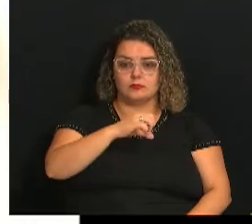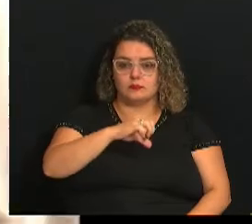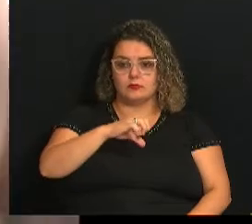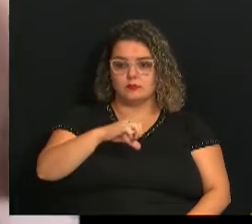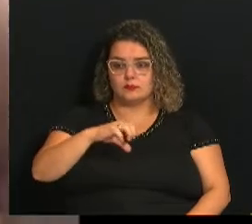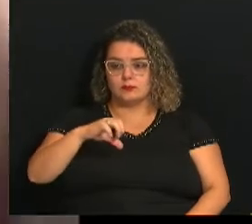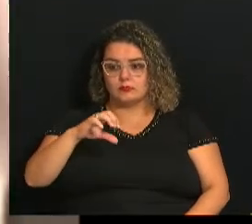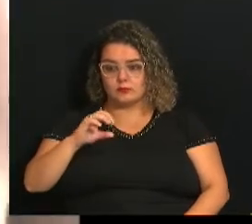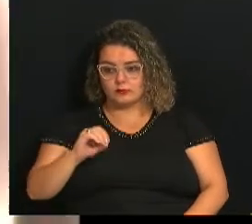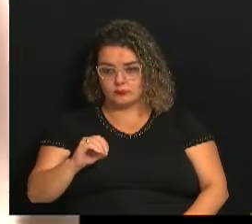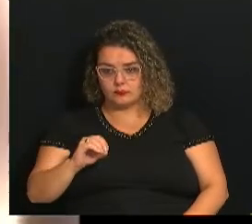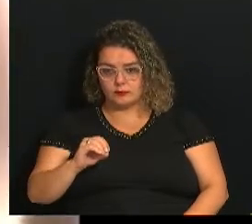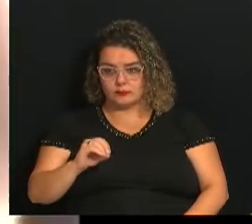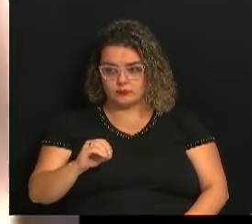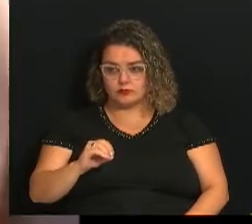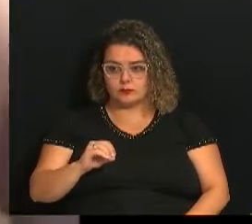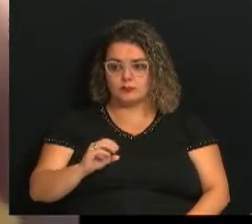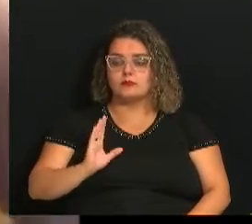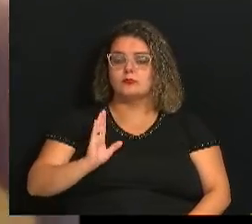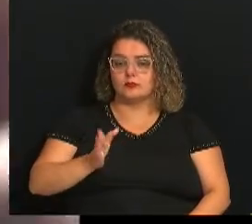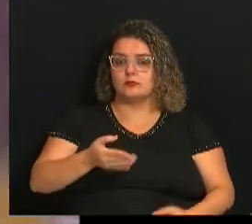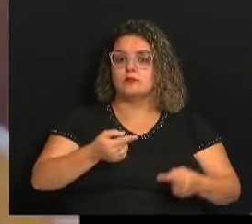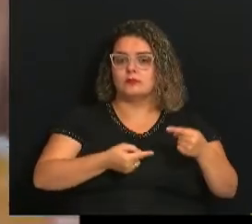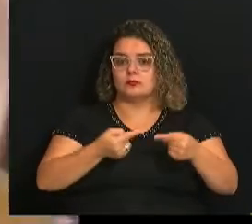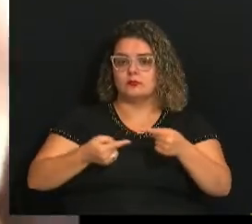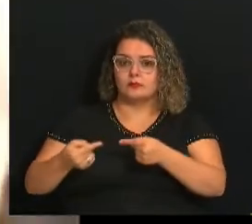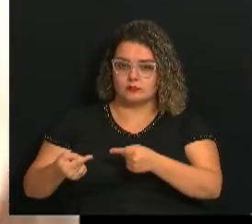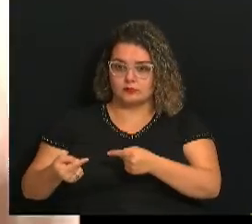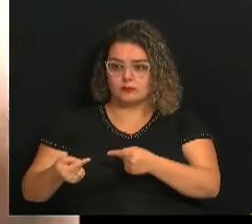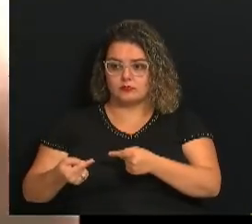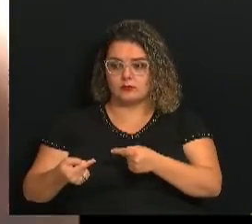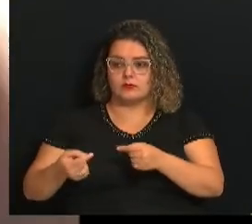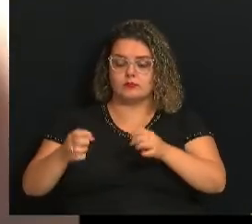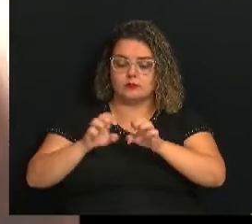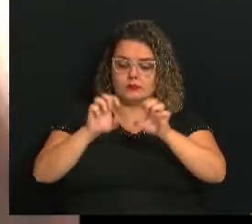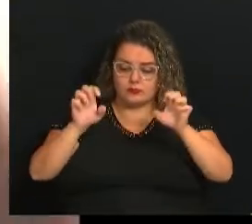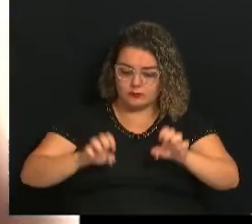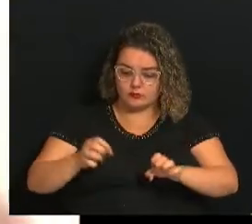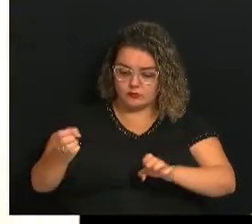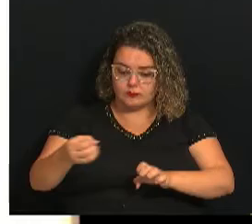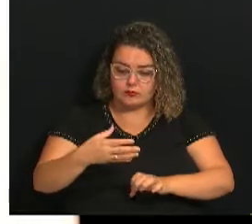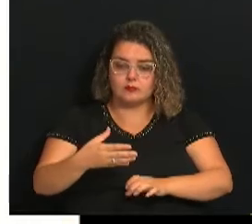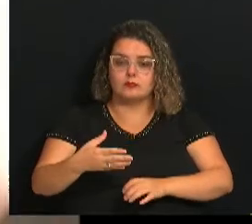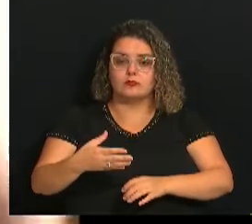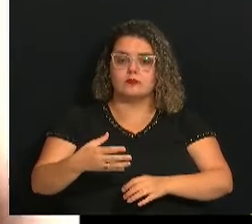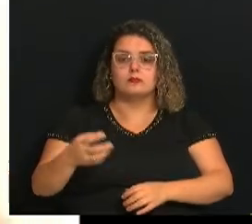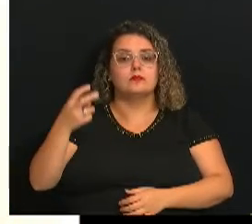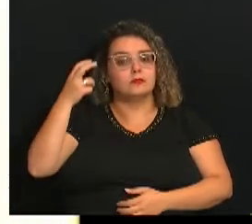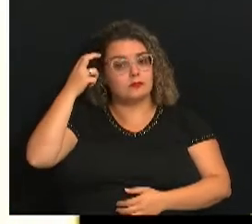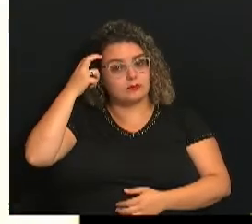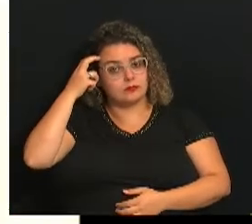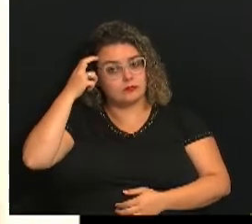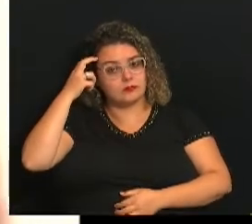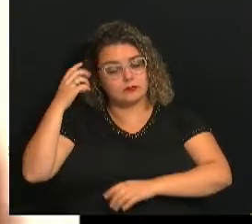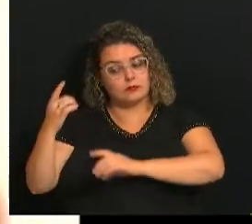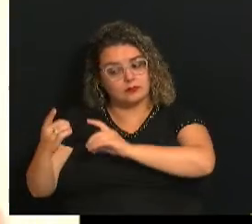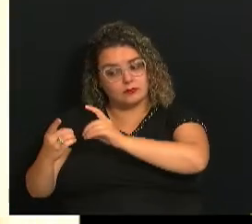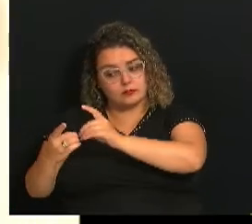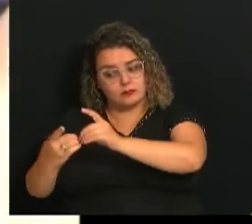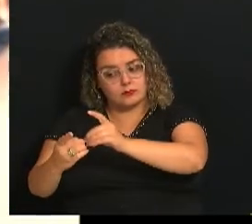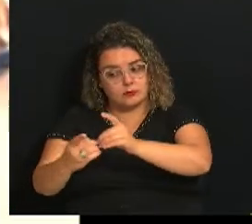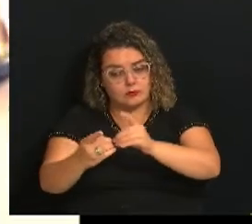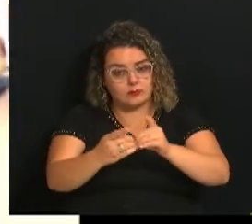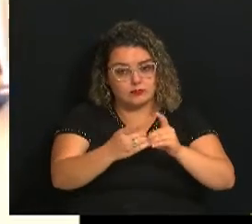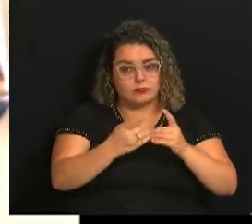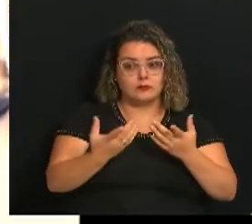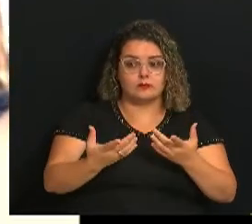1990, ele já vem desse debate, né? Dessa reestruturação da cultura na ponta, que é o município.